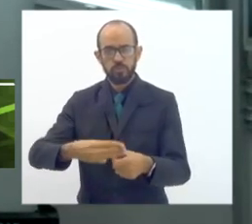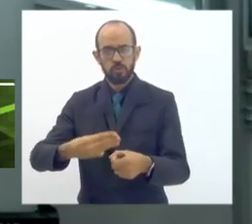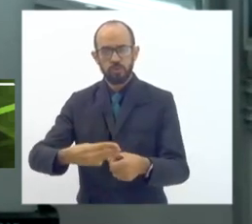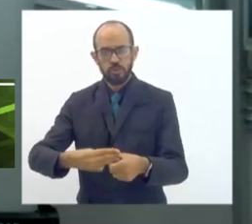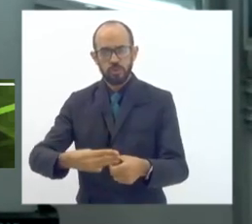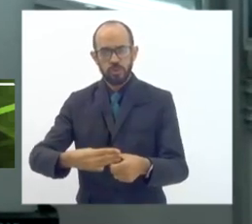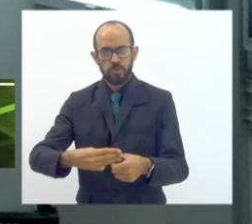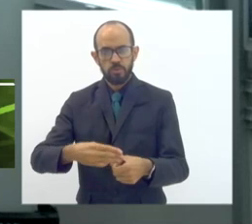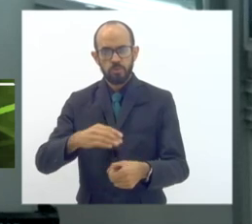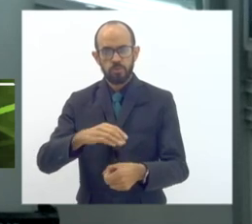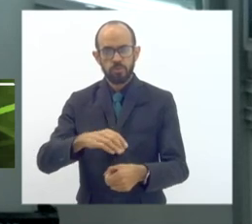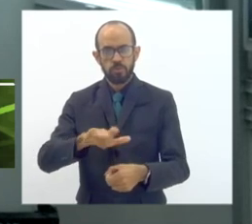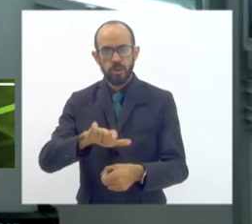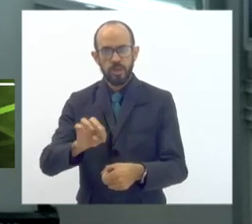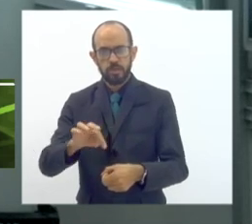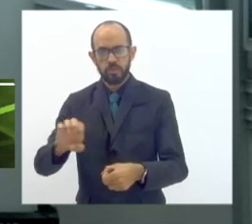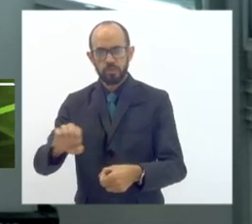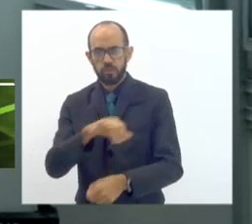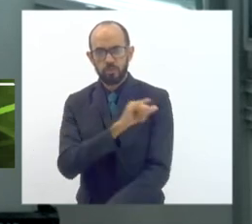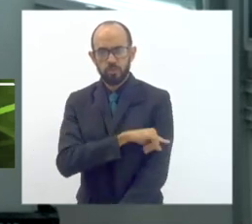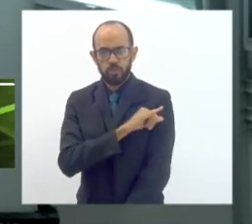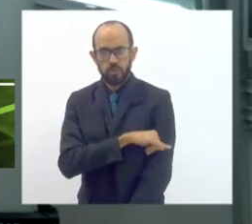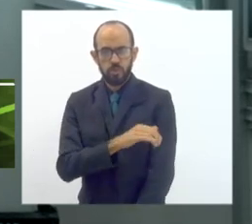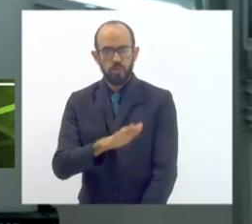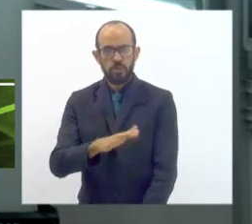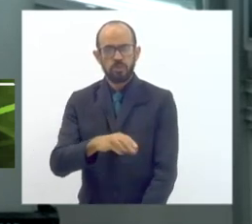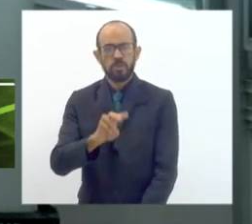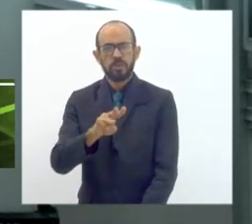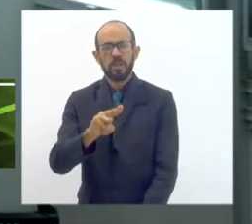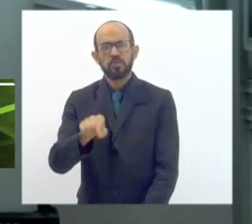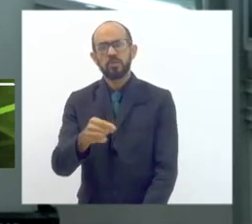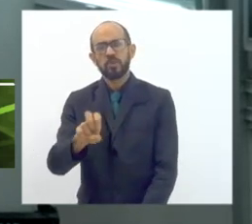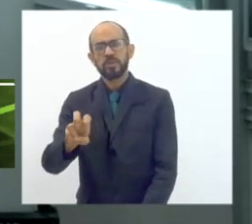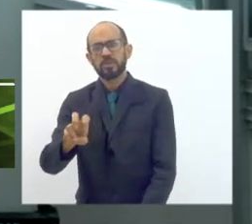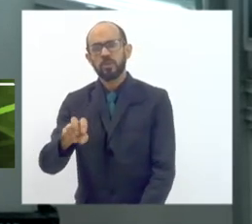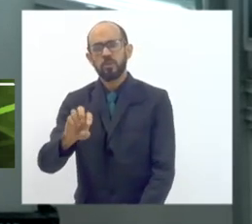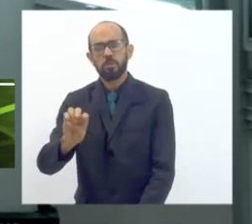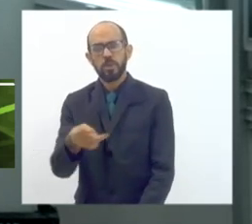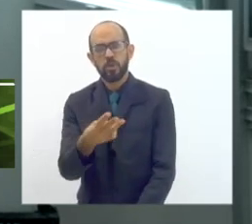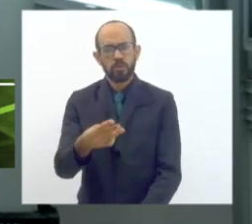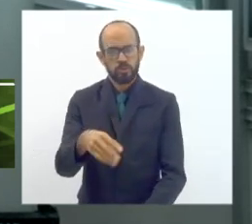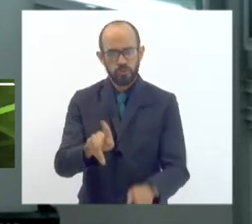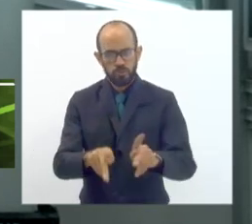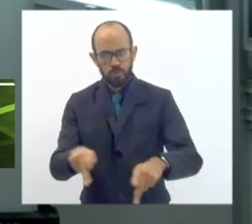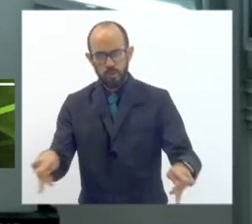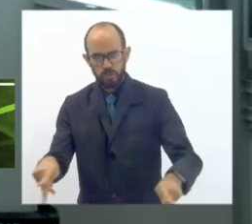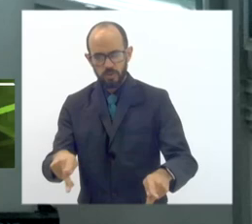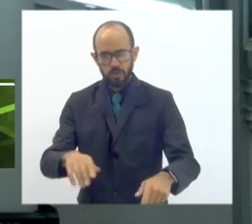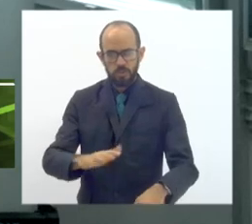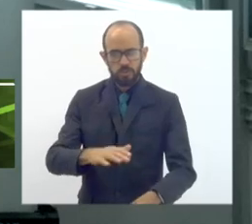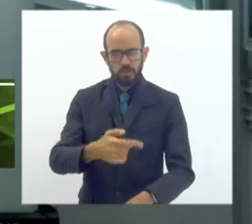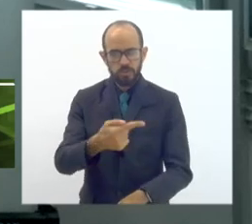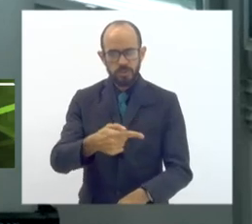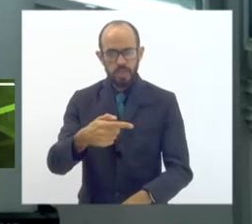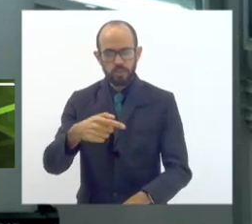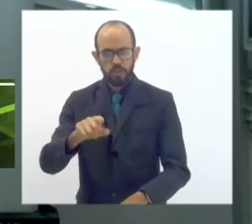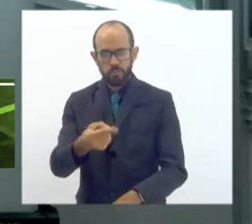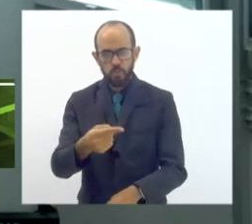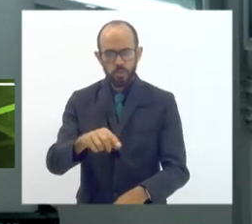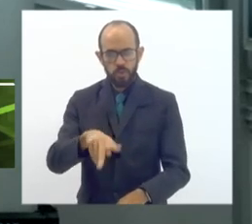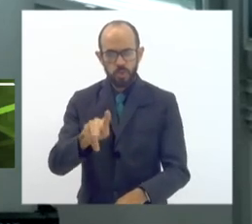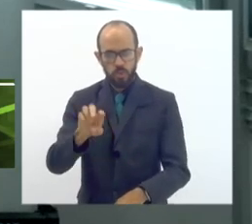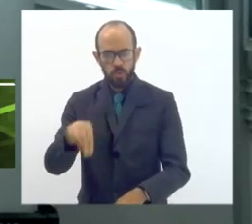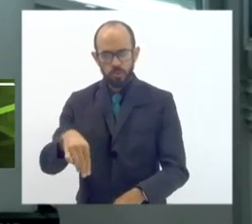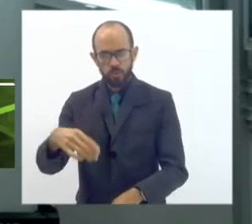uma população aproximada de 3,5 milhões de habitantes e mais de 7 mil quilômetros quadrados de extensão, que funciona